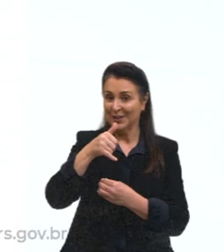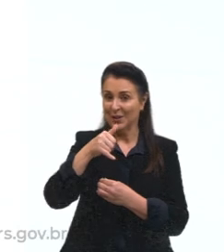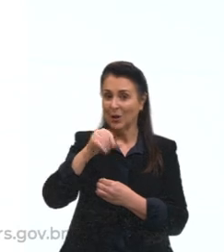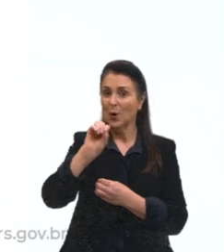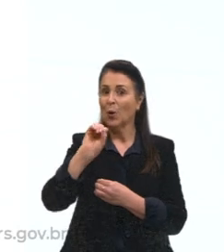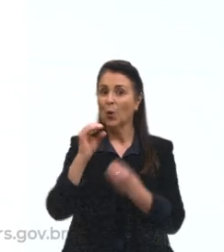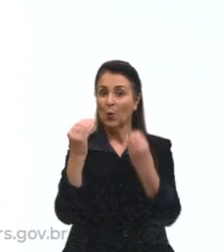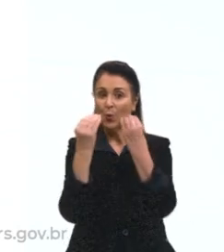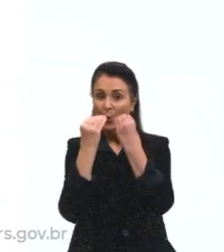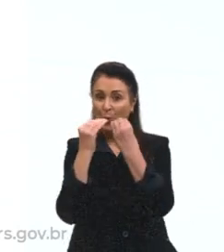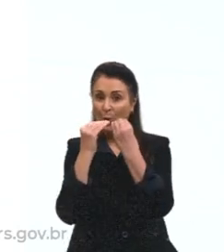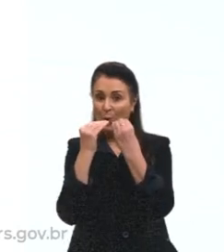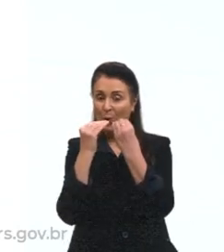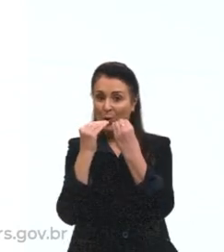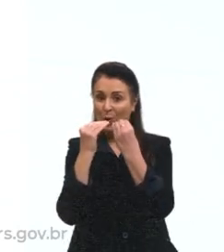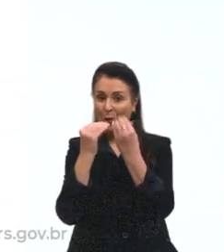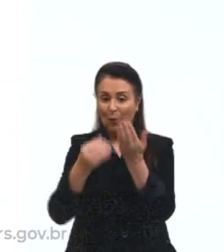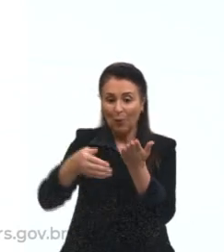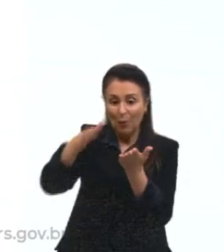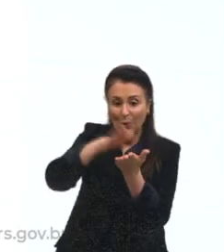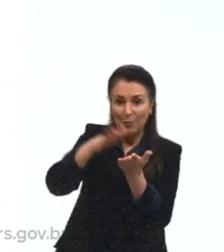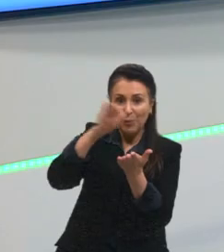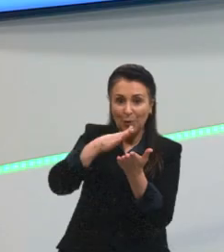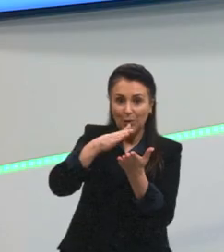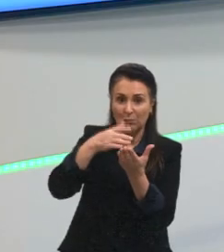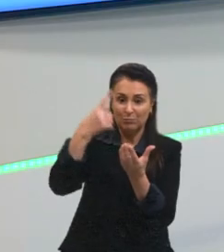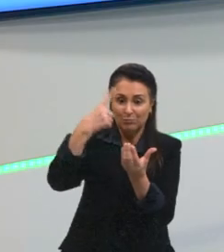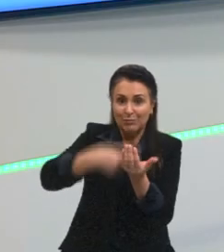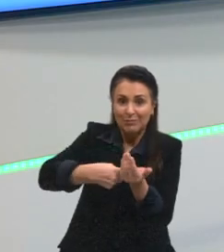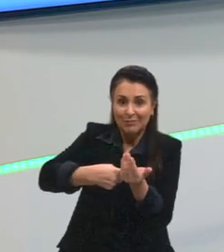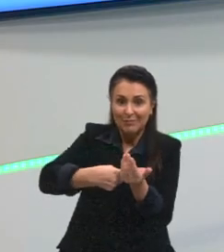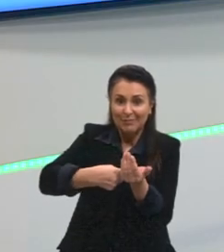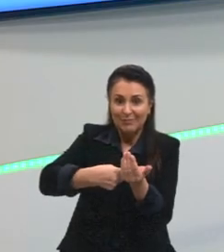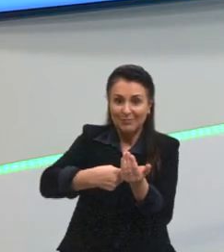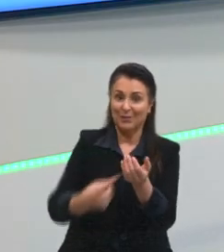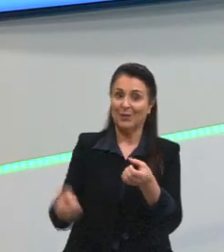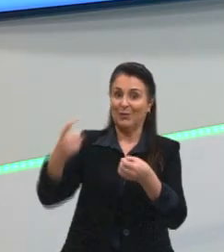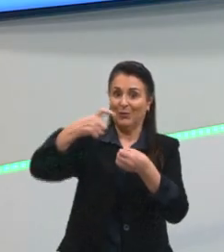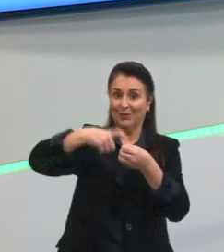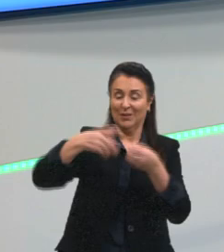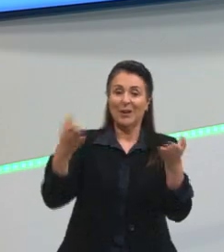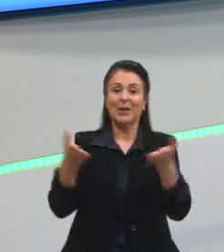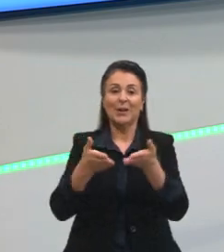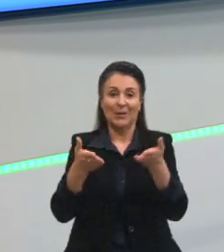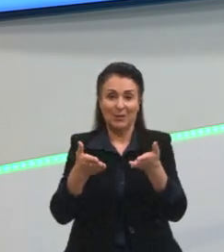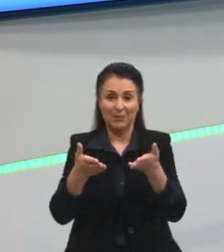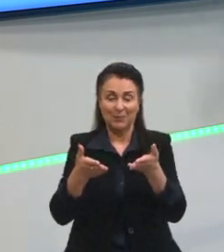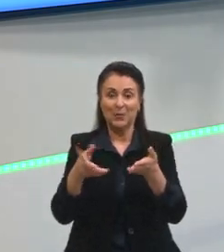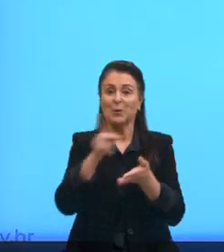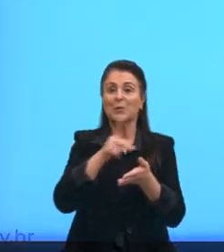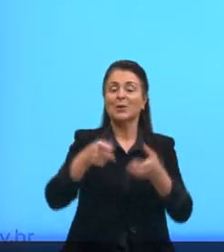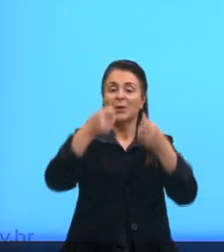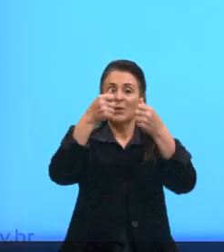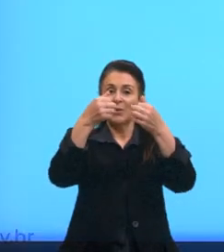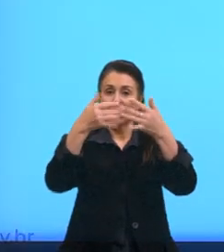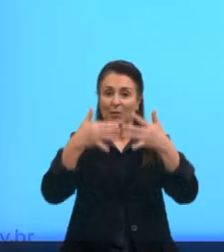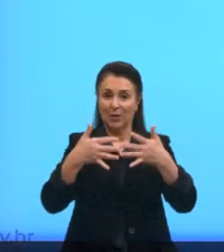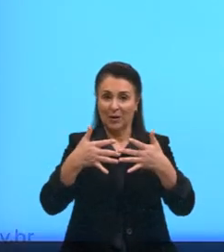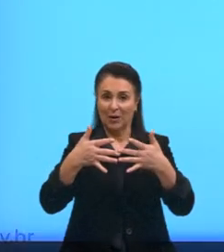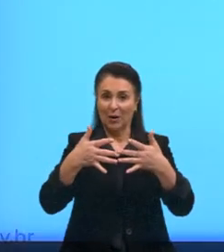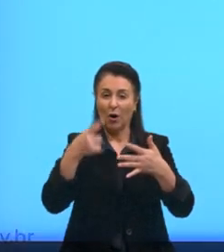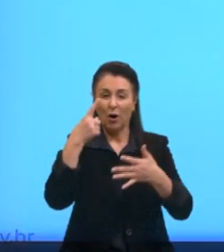qualquer como exemplo para não fugir do contexto voltando eu tenho aqui um